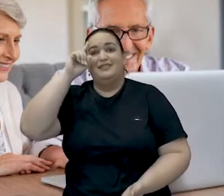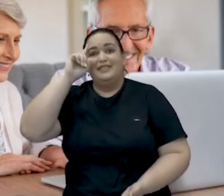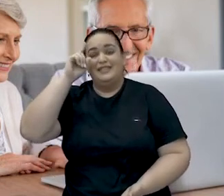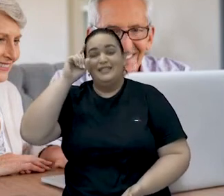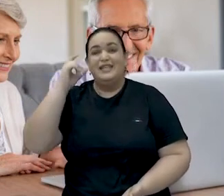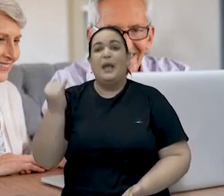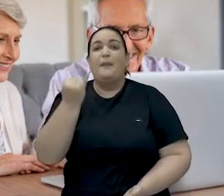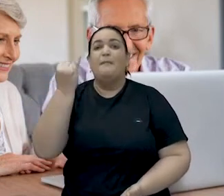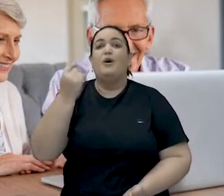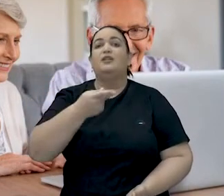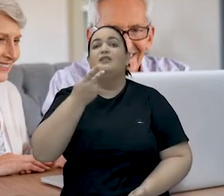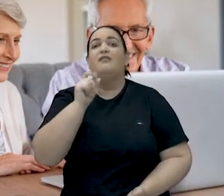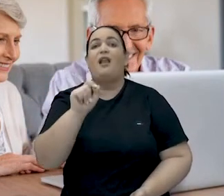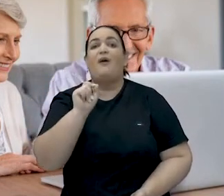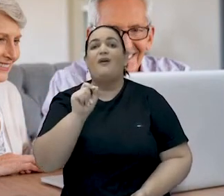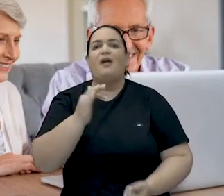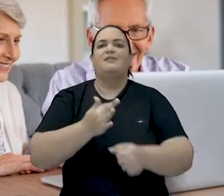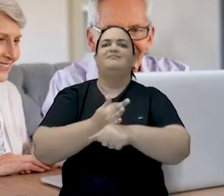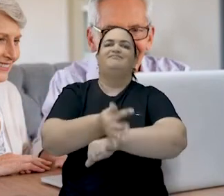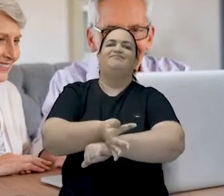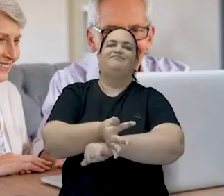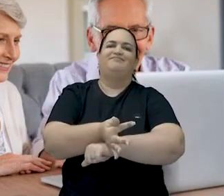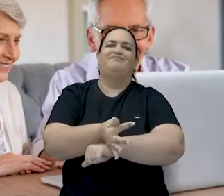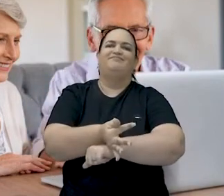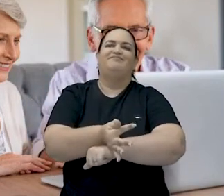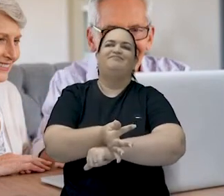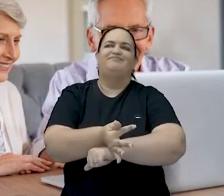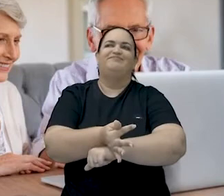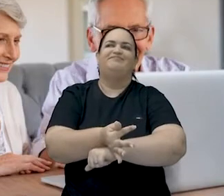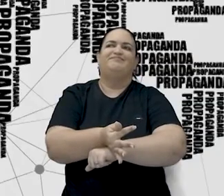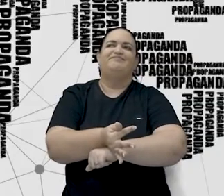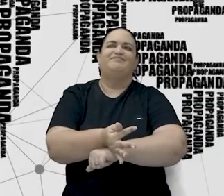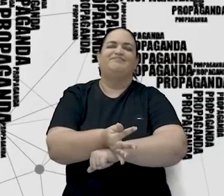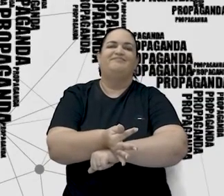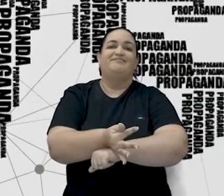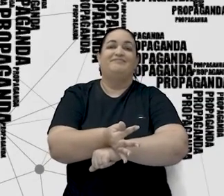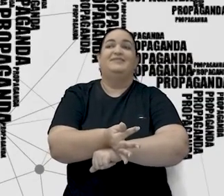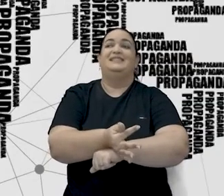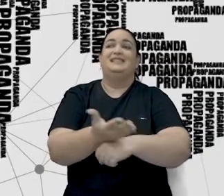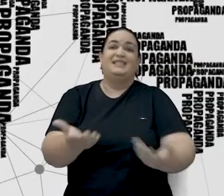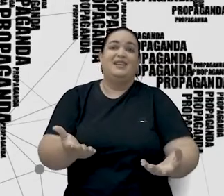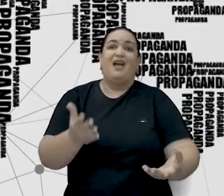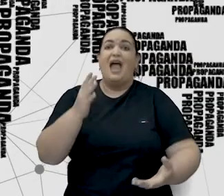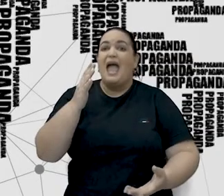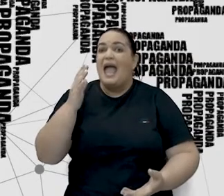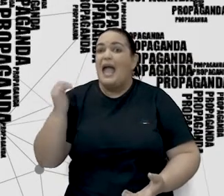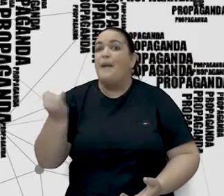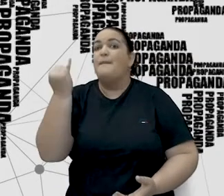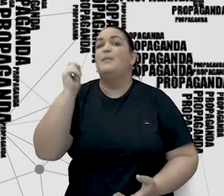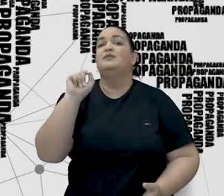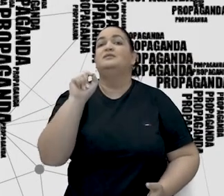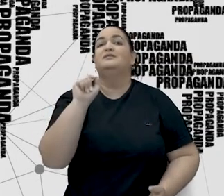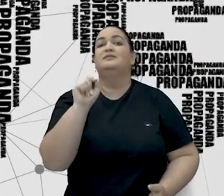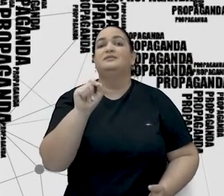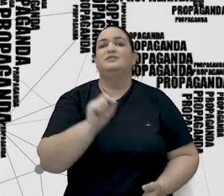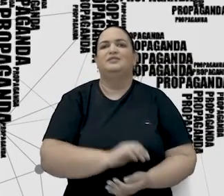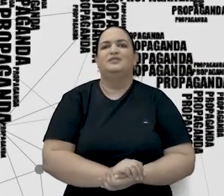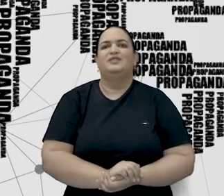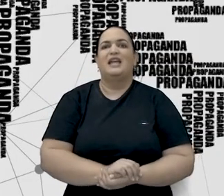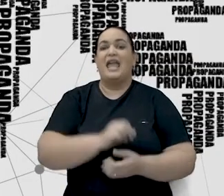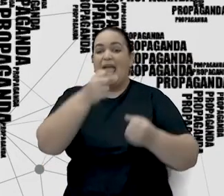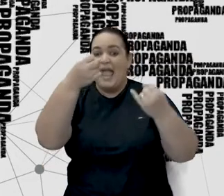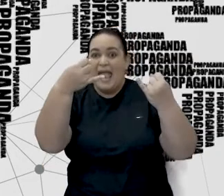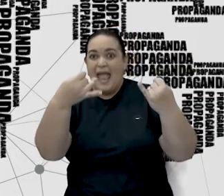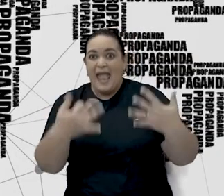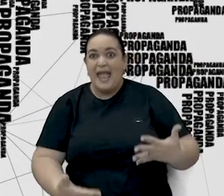é falar sobre fake news. E aí, um ponto bem interessante é que definir as fake